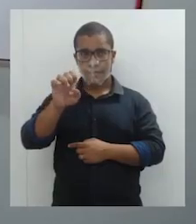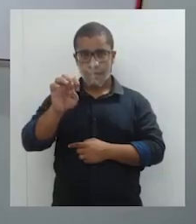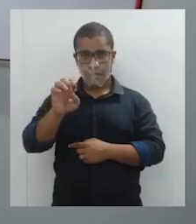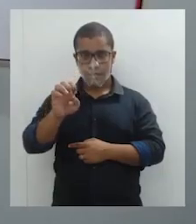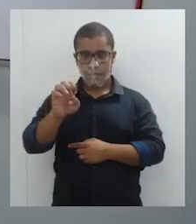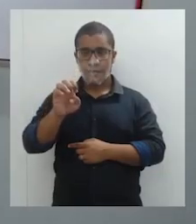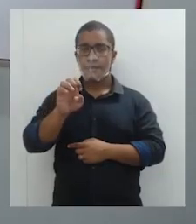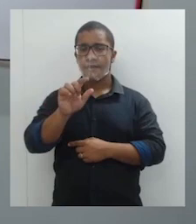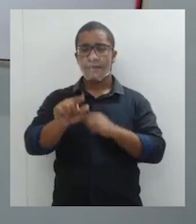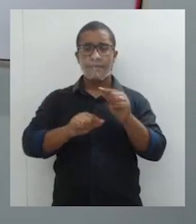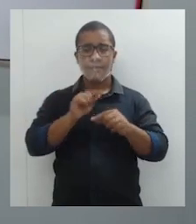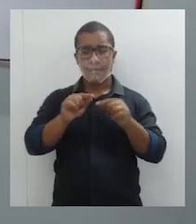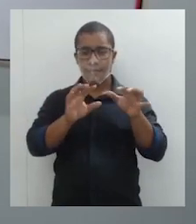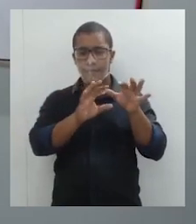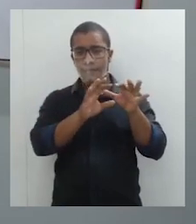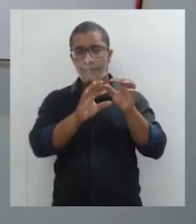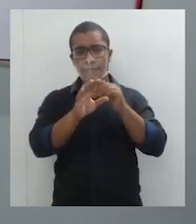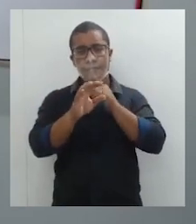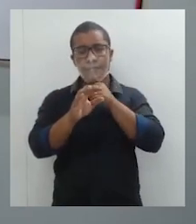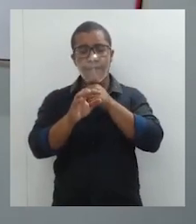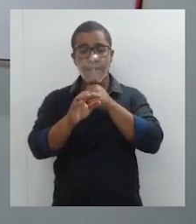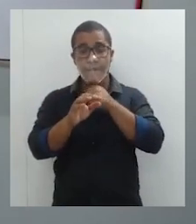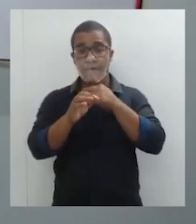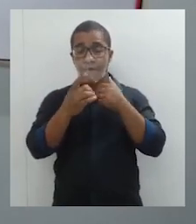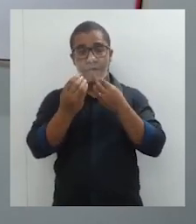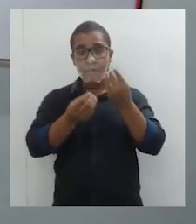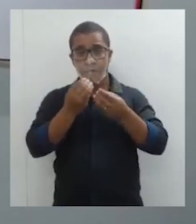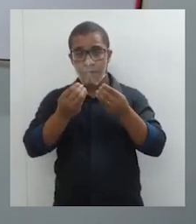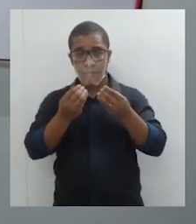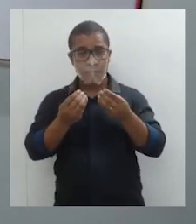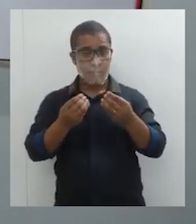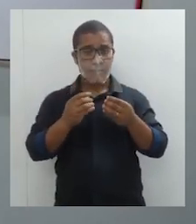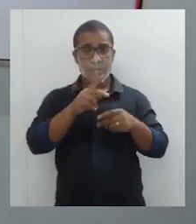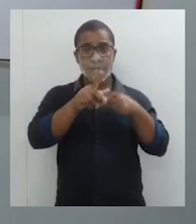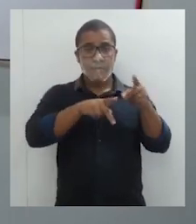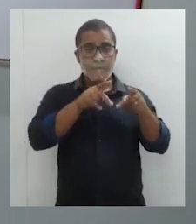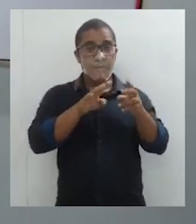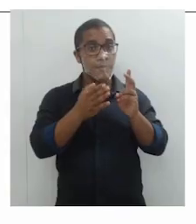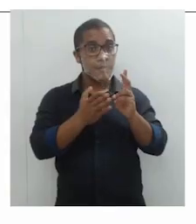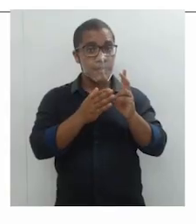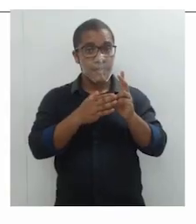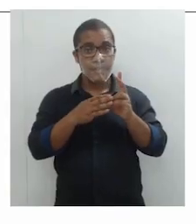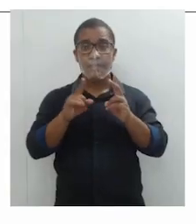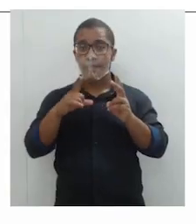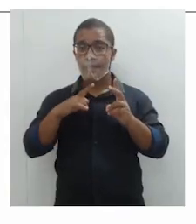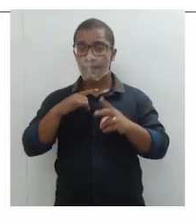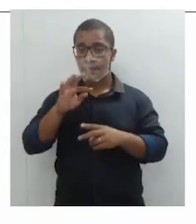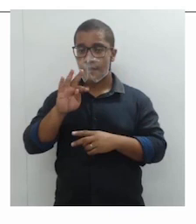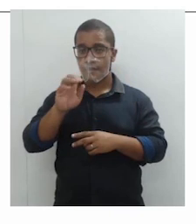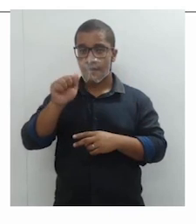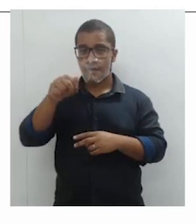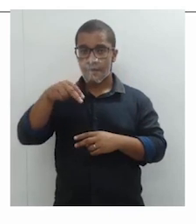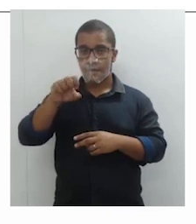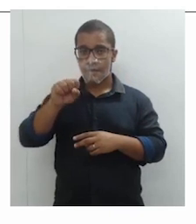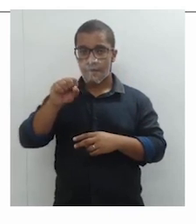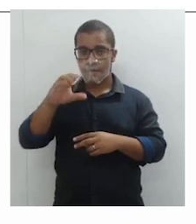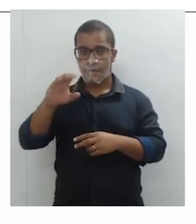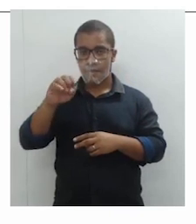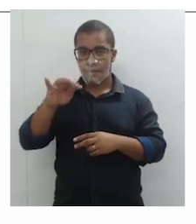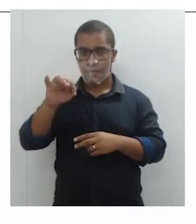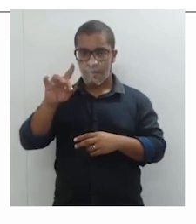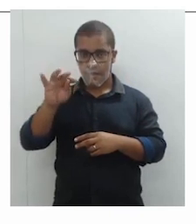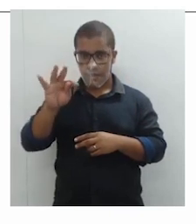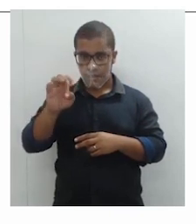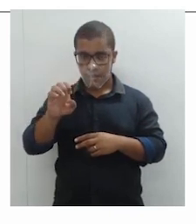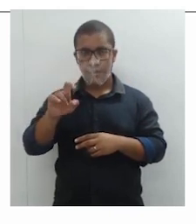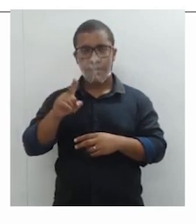vamos ver essa relação os povos indígenas com seu transcendente na tela nós temos o transcendente que